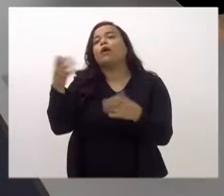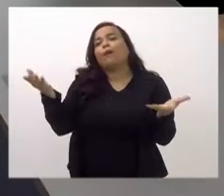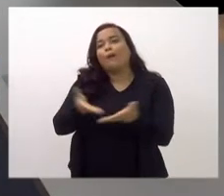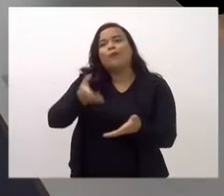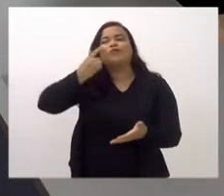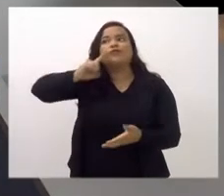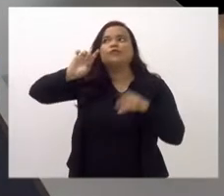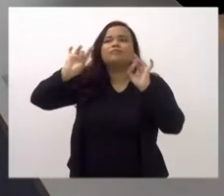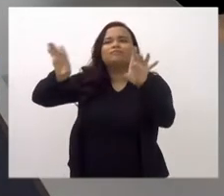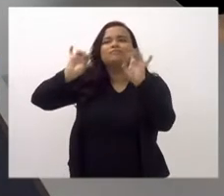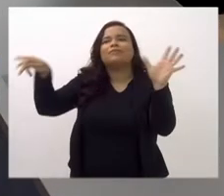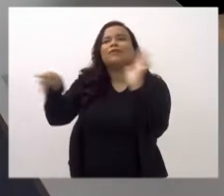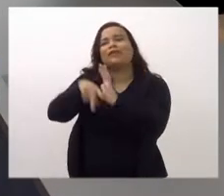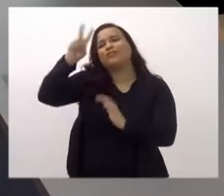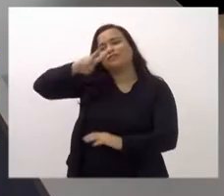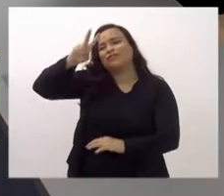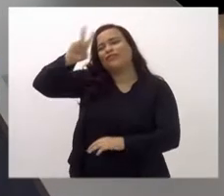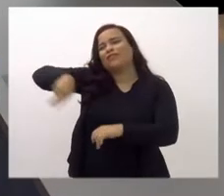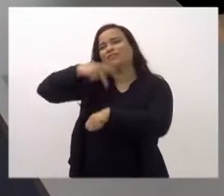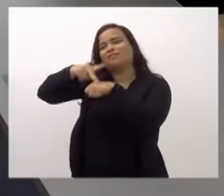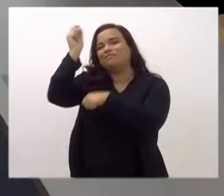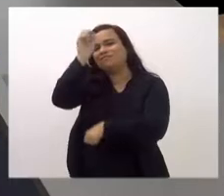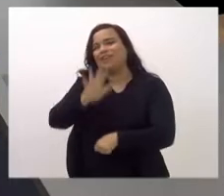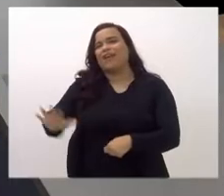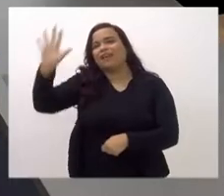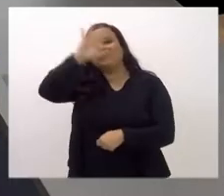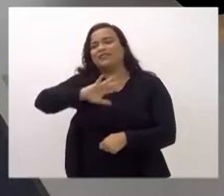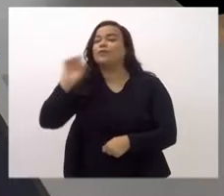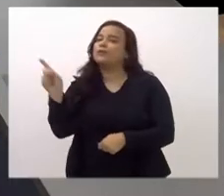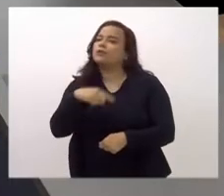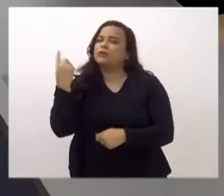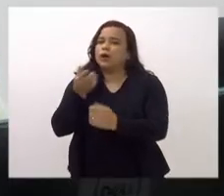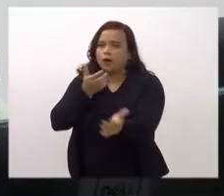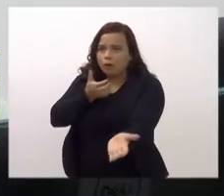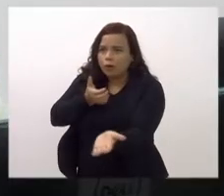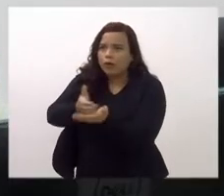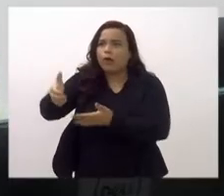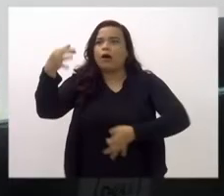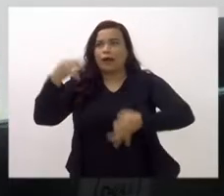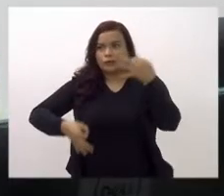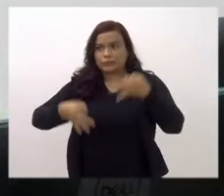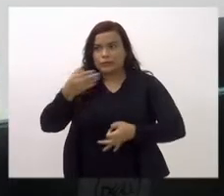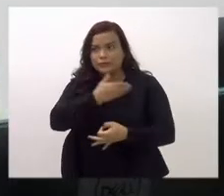da história do nosso país. Então a gente não pode deixar de começar essa audiência pública